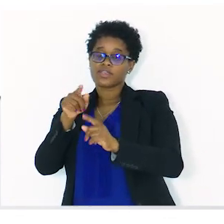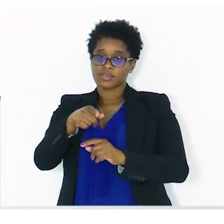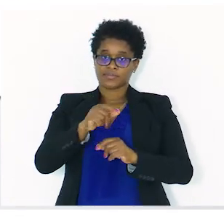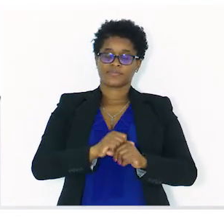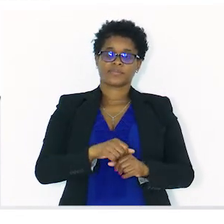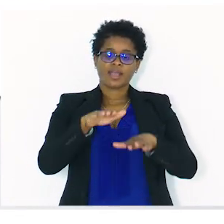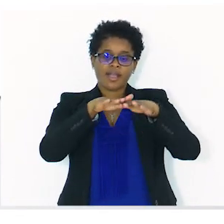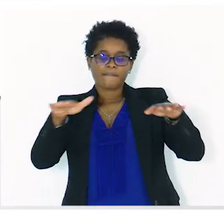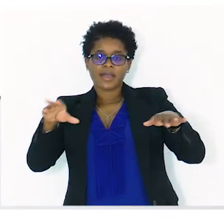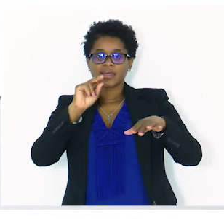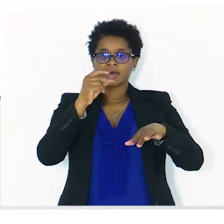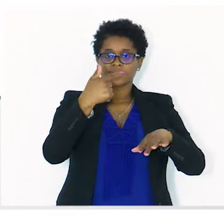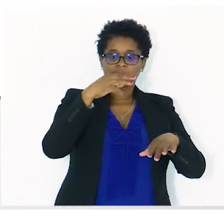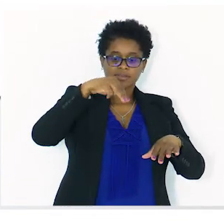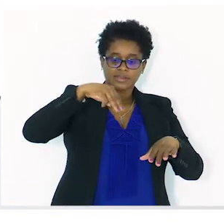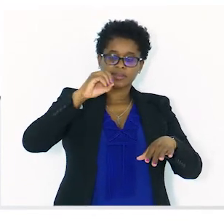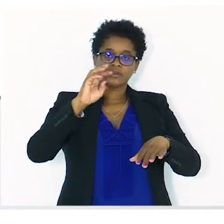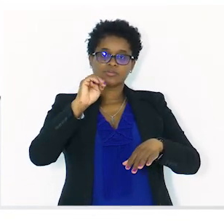a camada atmosférica